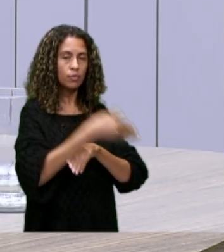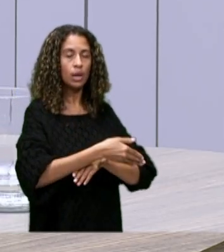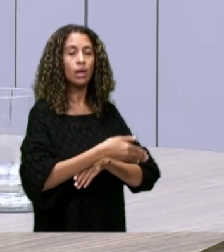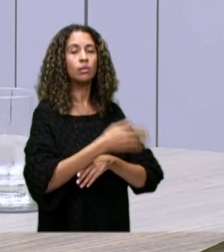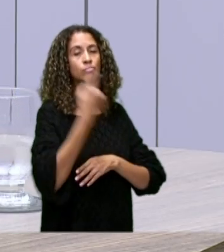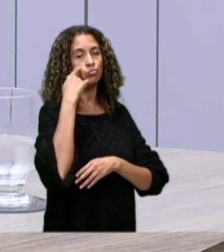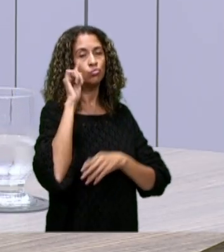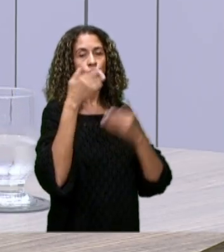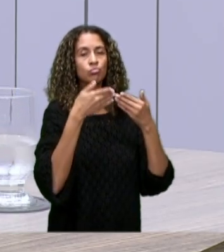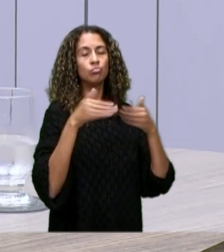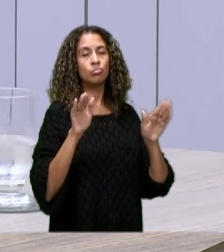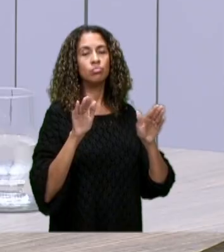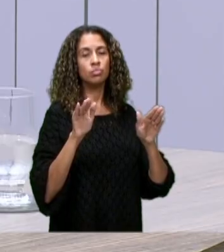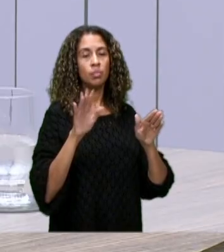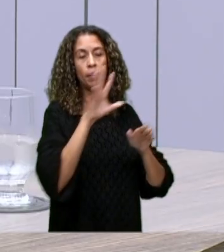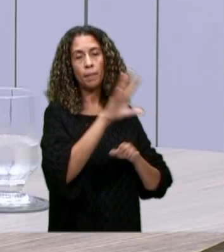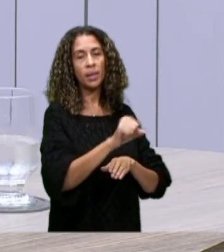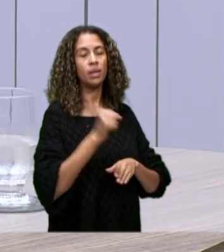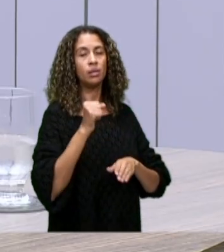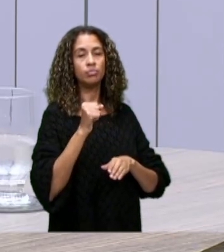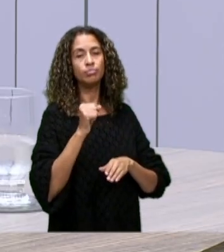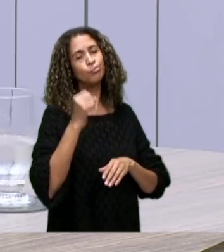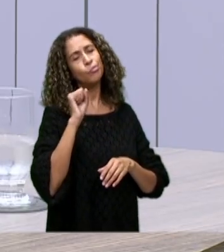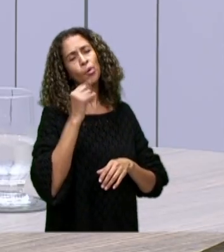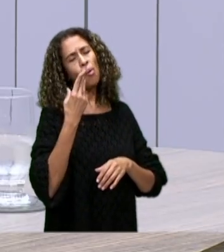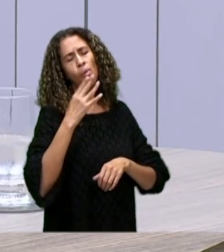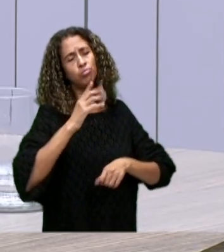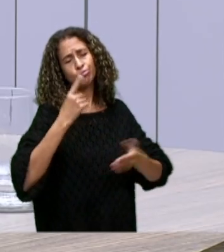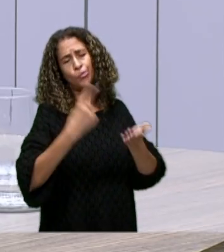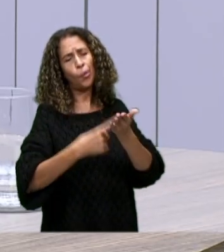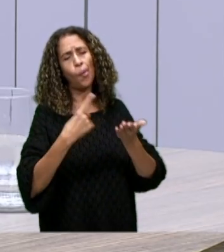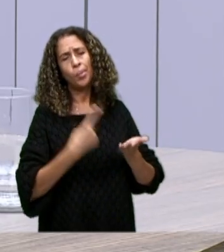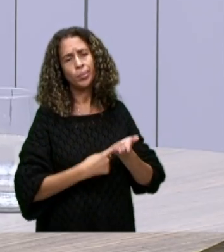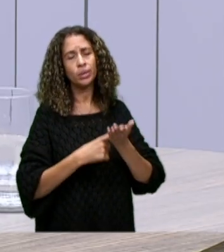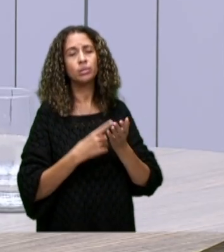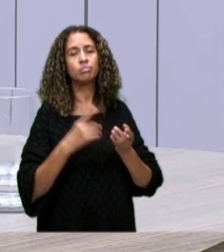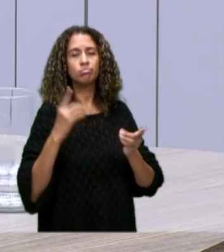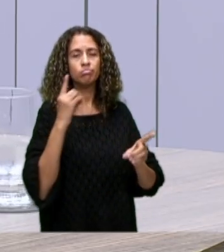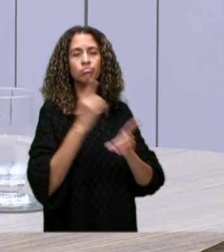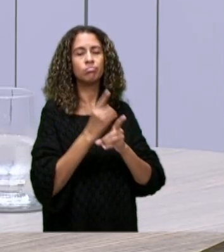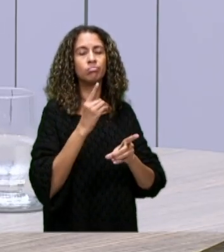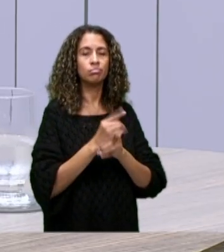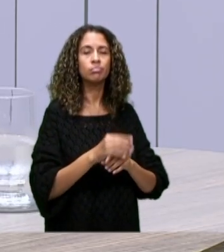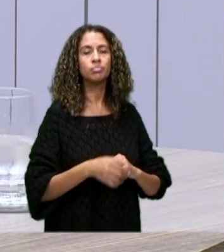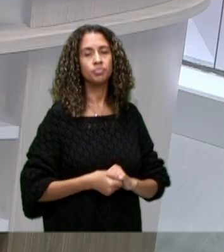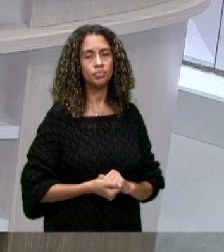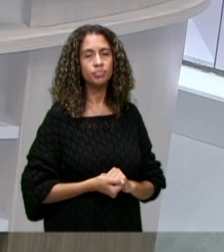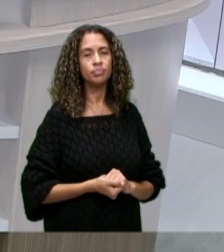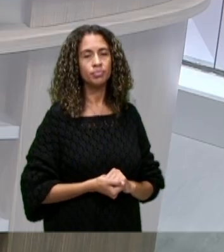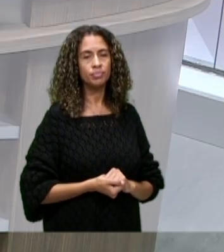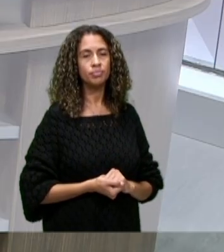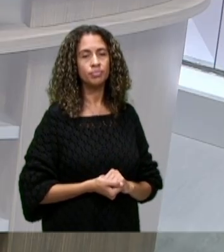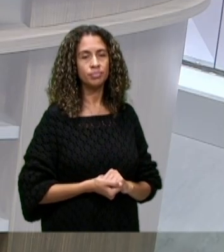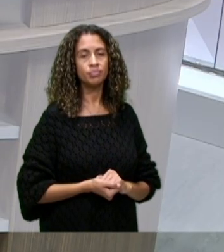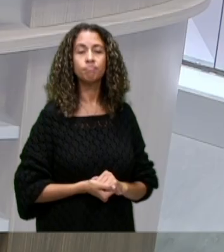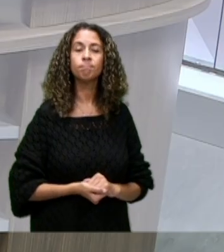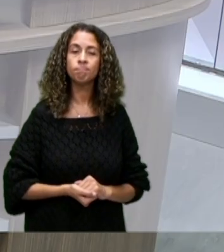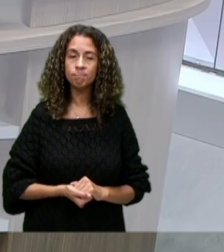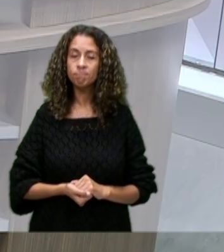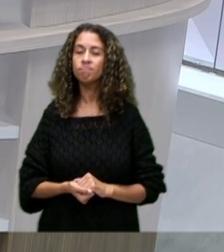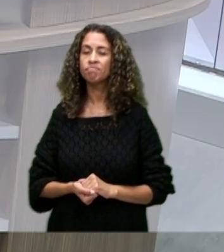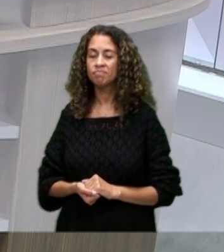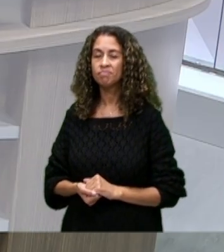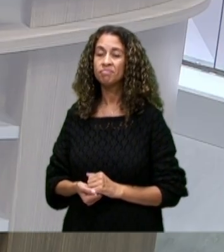no lançamento, que é o jeito de pegar o livro comigo. Ou depois comigo, né? Mas é mais difícil aí ficar me procurando por aí. Bom, tu